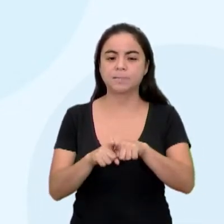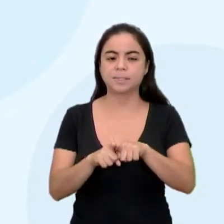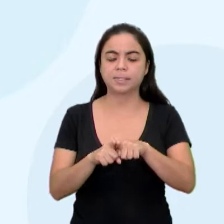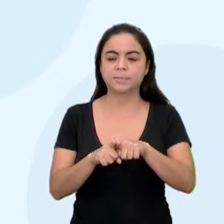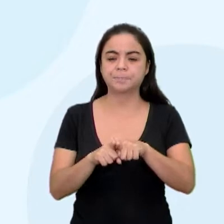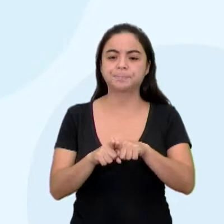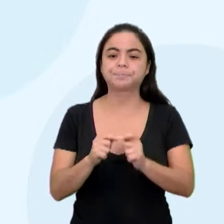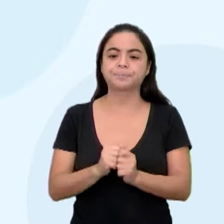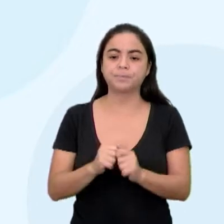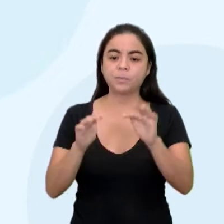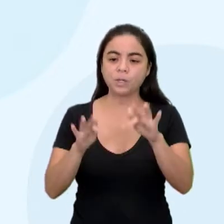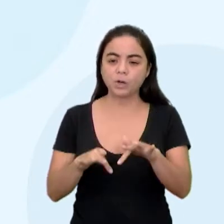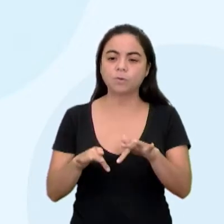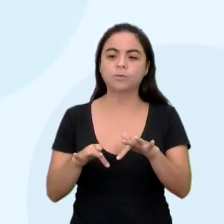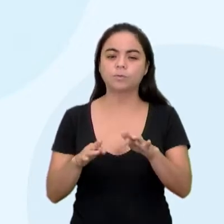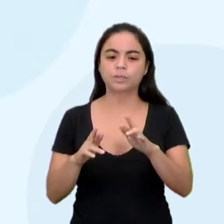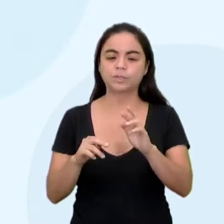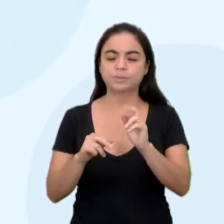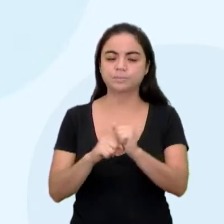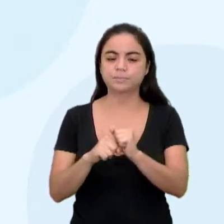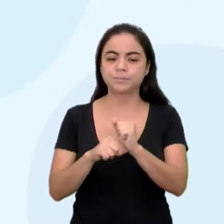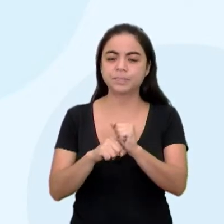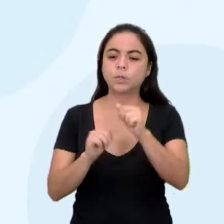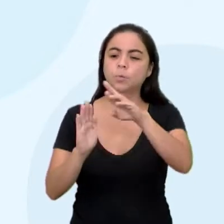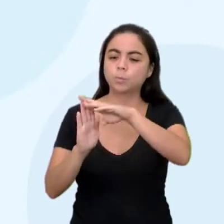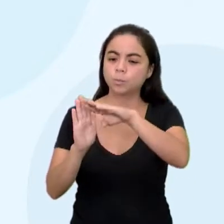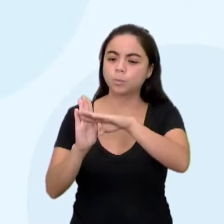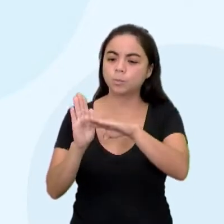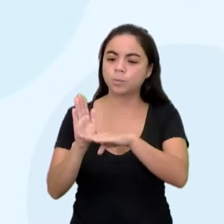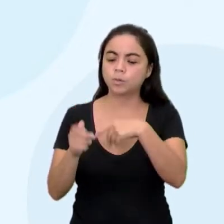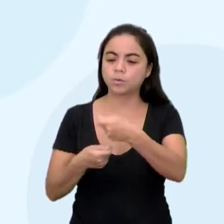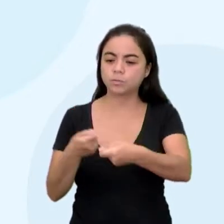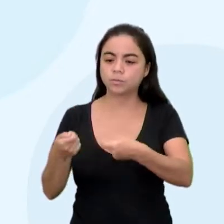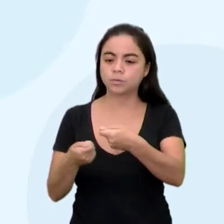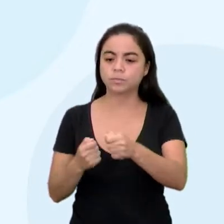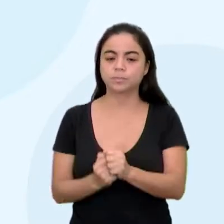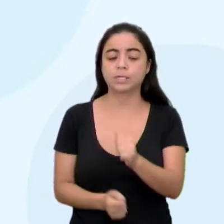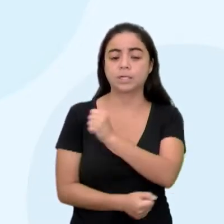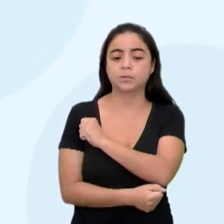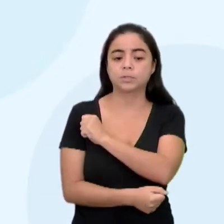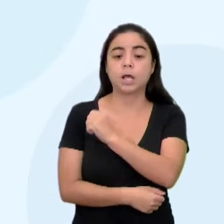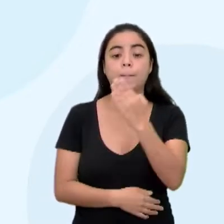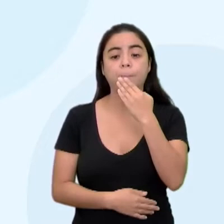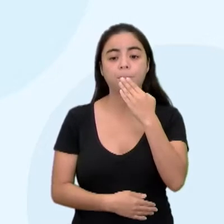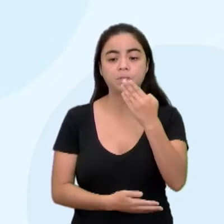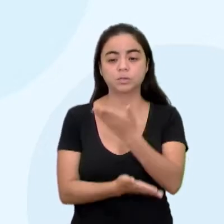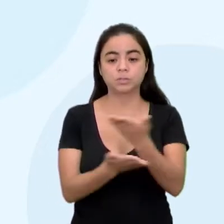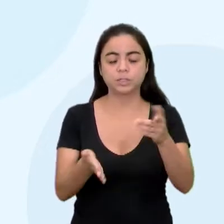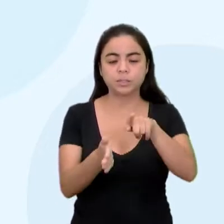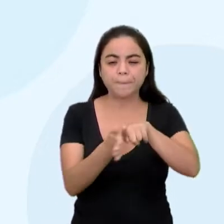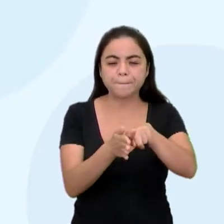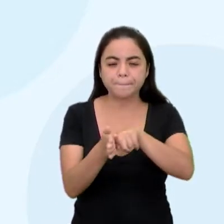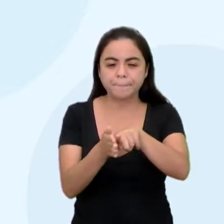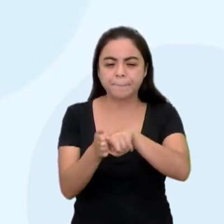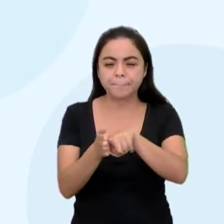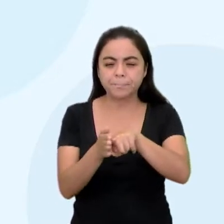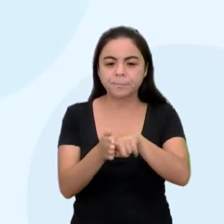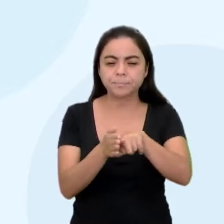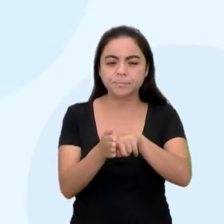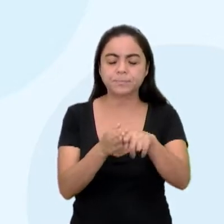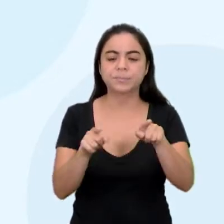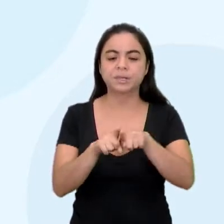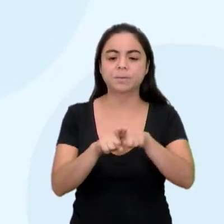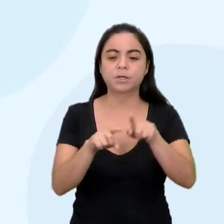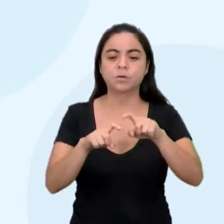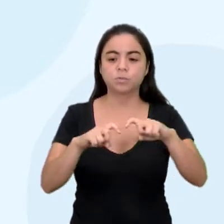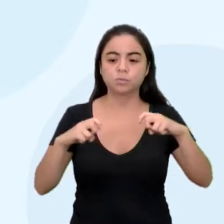fim esperado a partir da regulação. Aos estudantes foi solicitado que fizessem uma pesquisa sobre o assunto e que fizessem